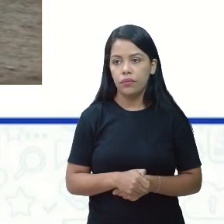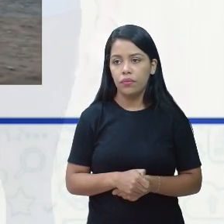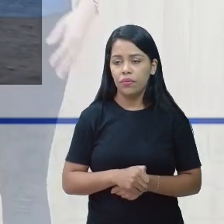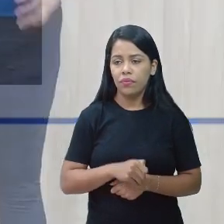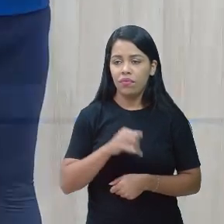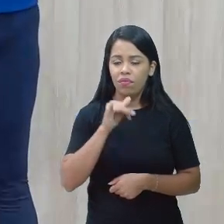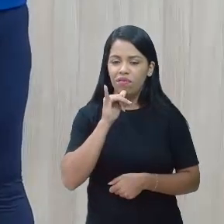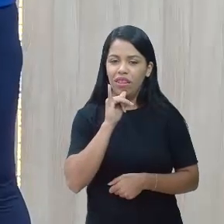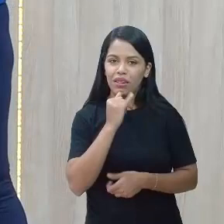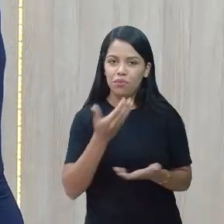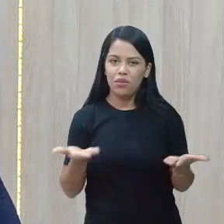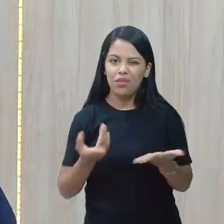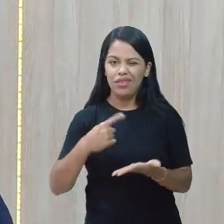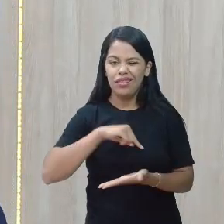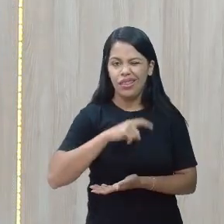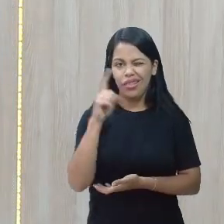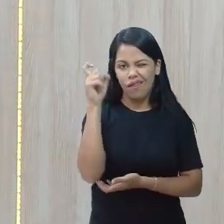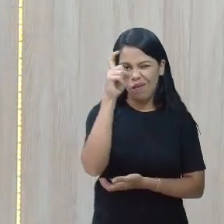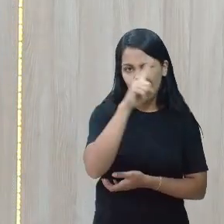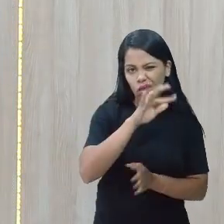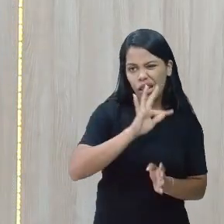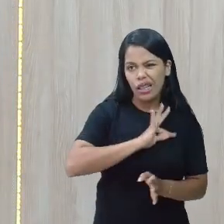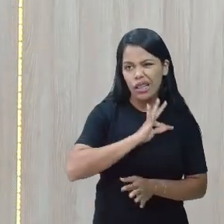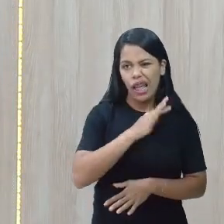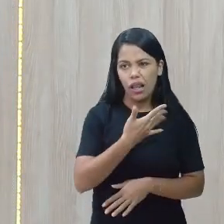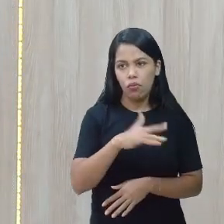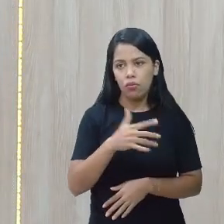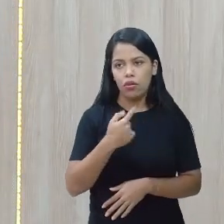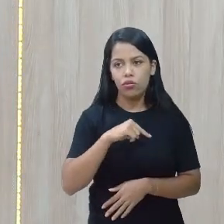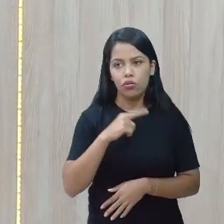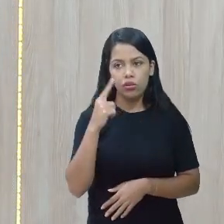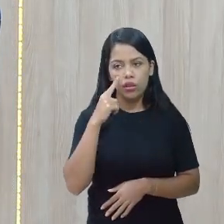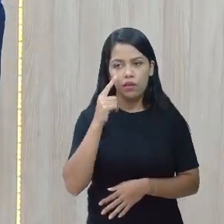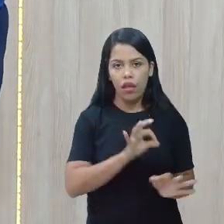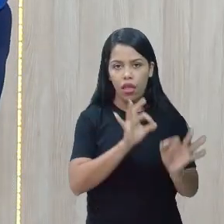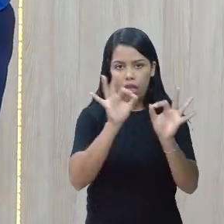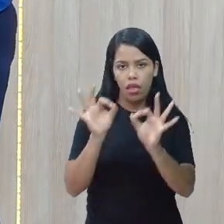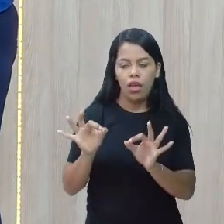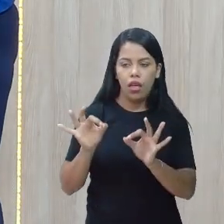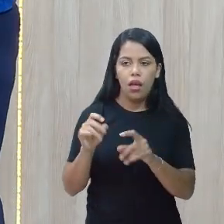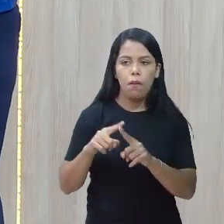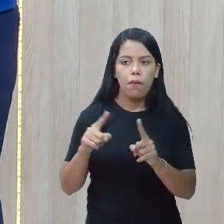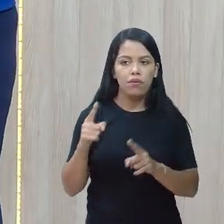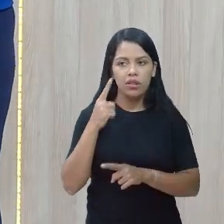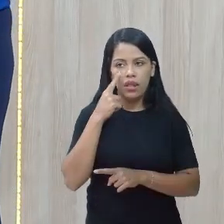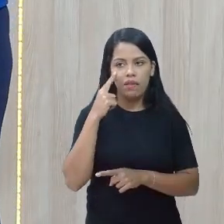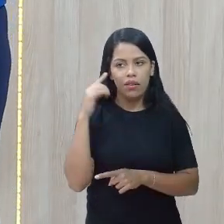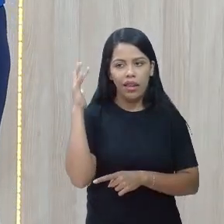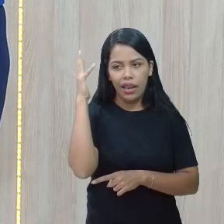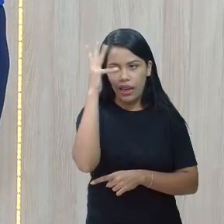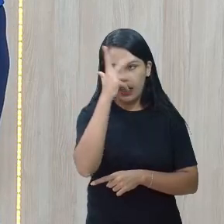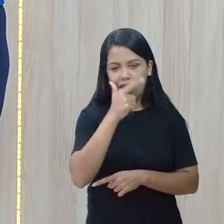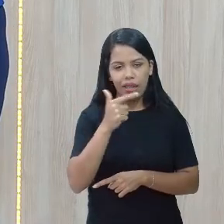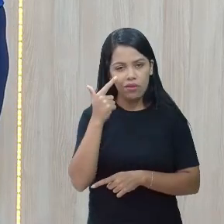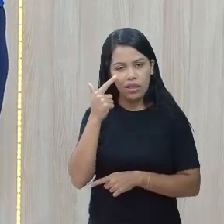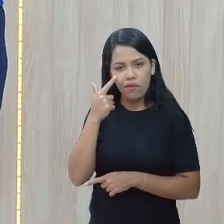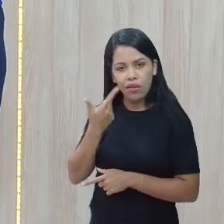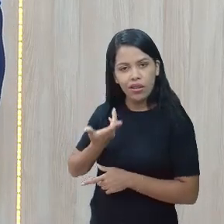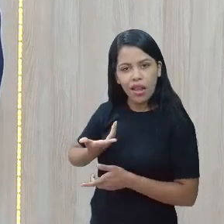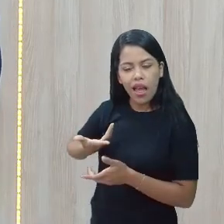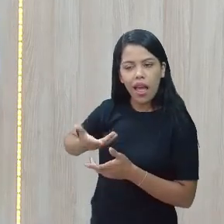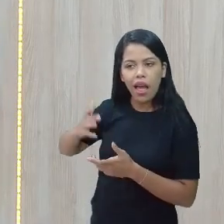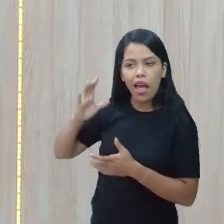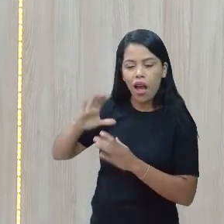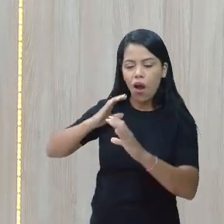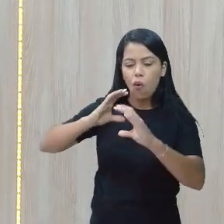Infelizmente, hoje a gente está com uma dificuldadezinha técnica, né, para os vídeos, mas vocês estão vendo aí, é belíssimo. Vocês estão vendo aí que é o canto, né?